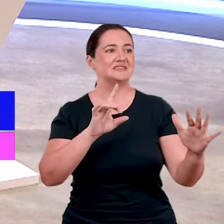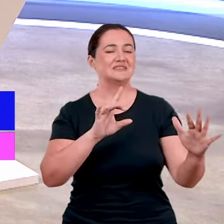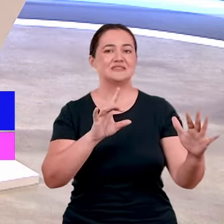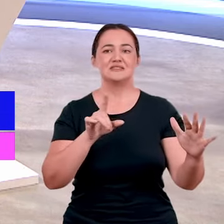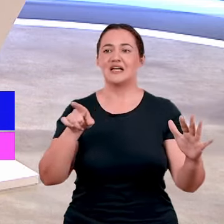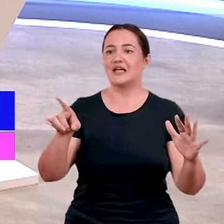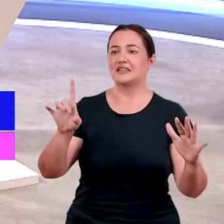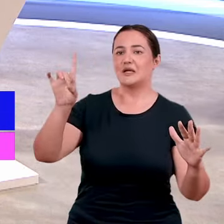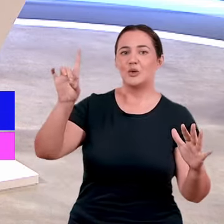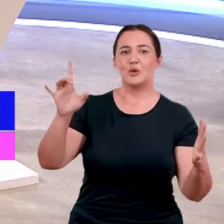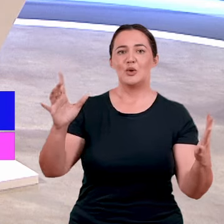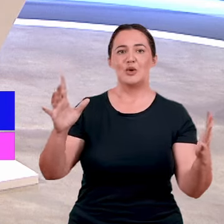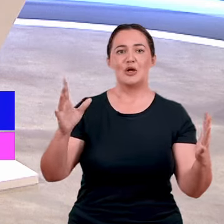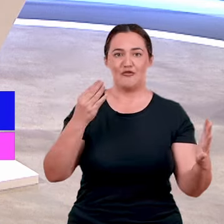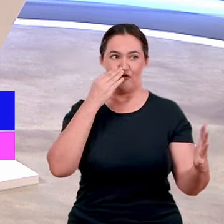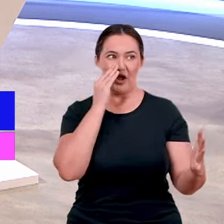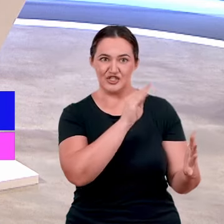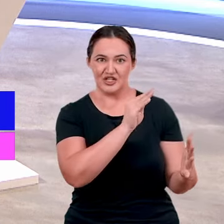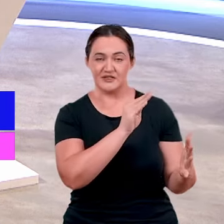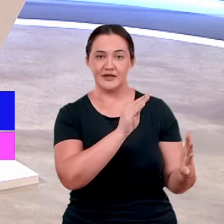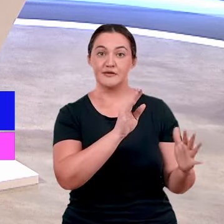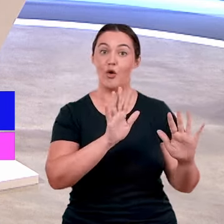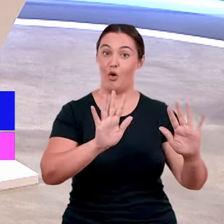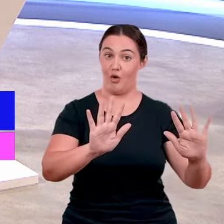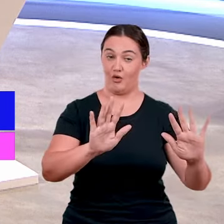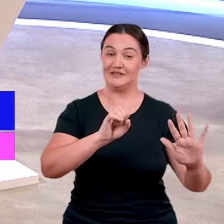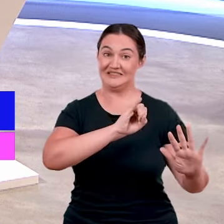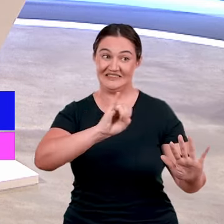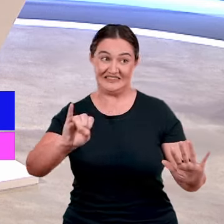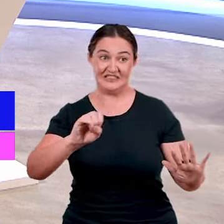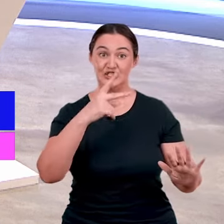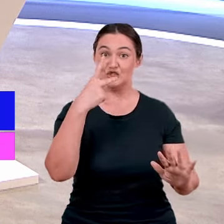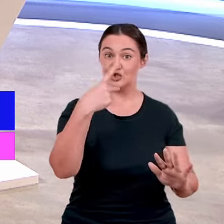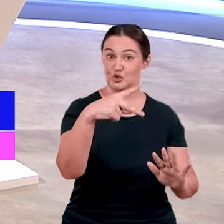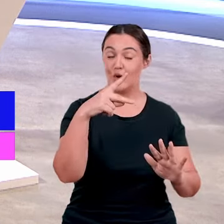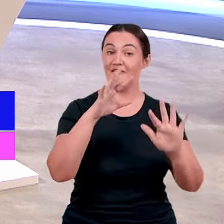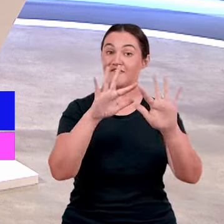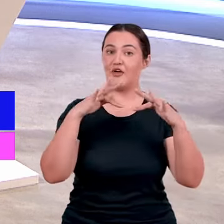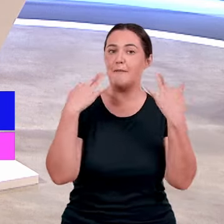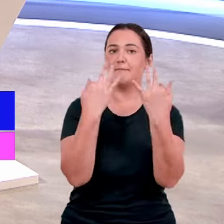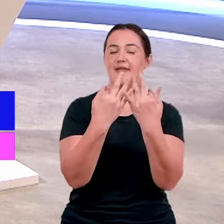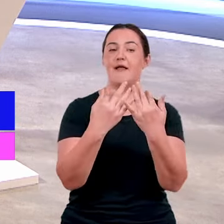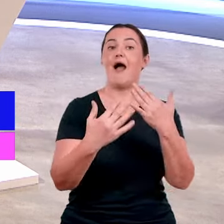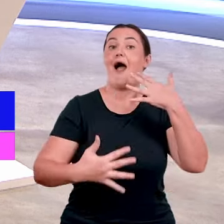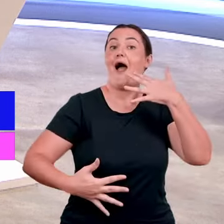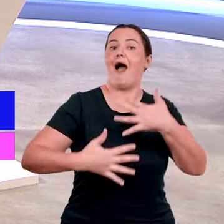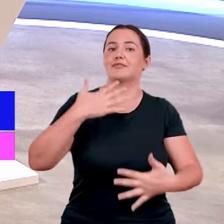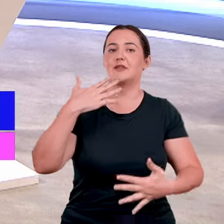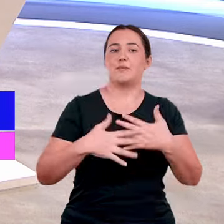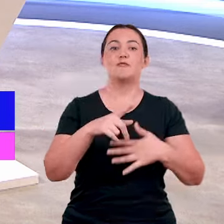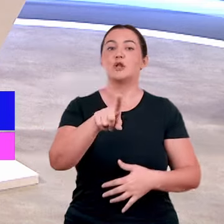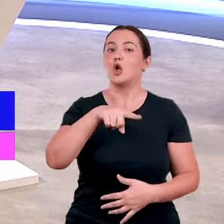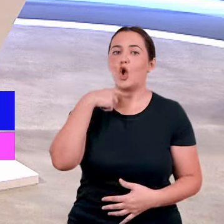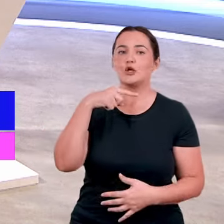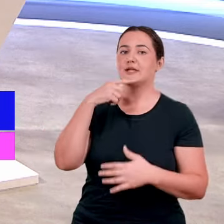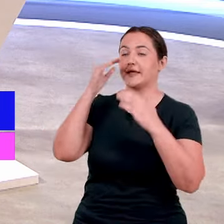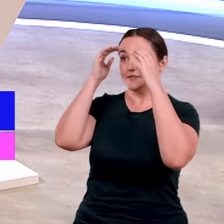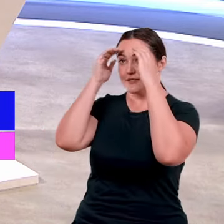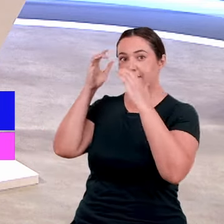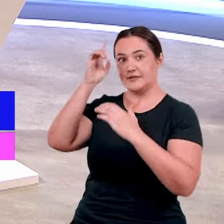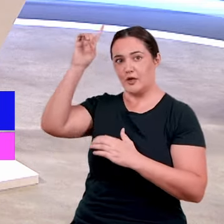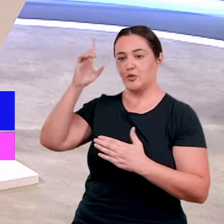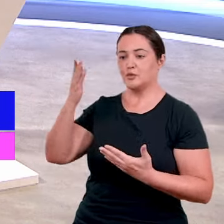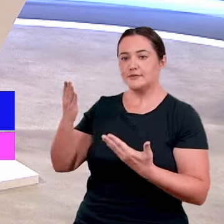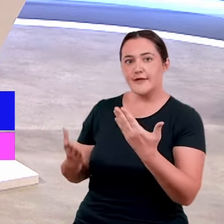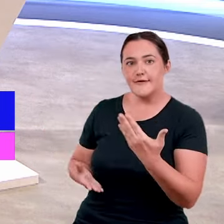escolher Deus. Ah, pastor, eu vou rejeitar a minha família. Se a sua família está lhe impedindo de ir a Deus, você tem que ficar do lado de